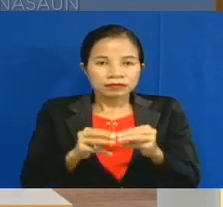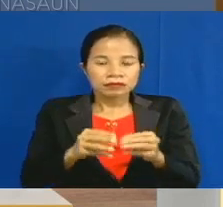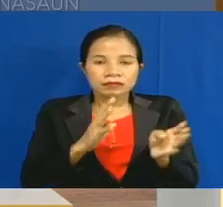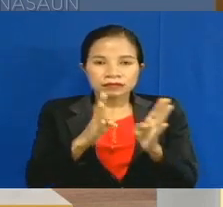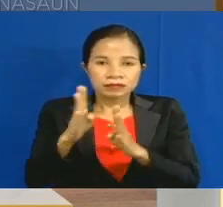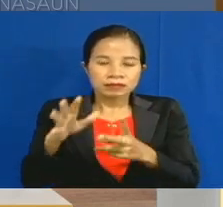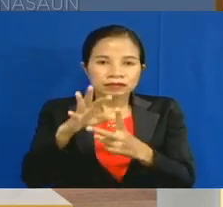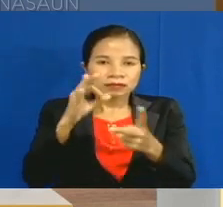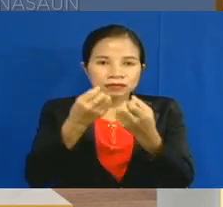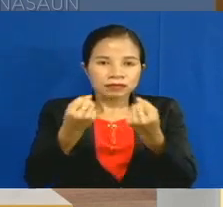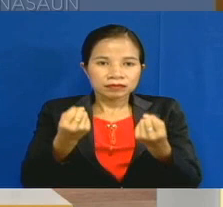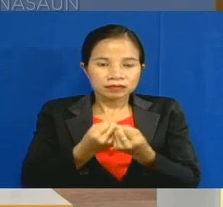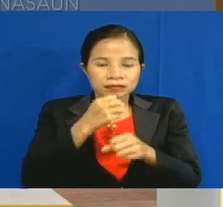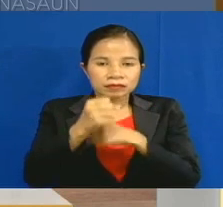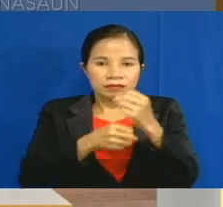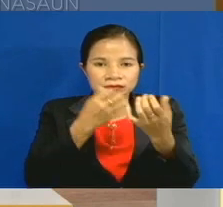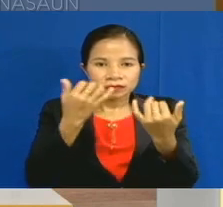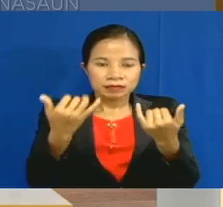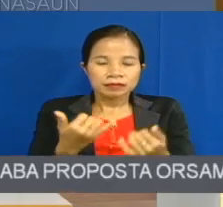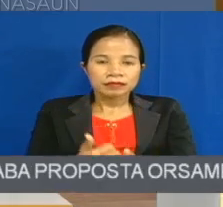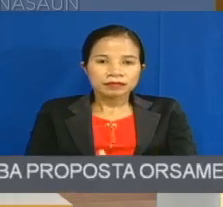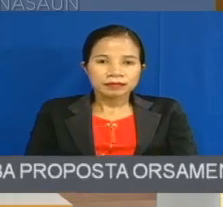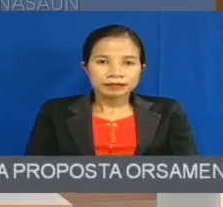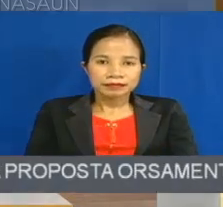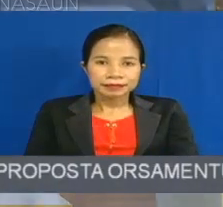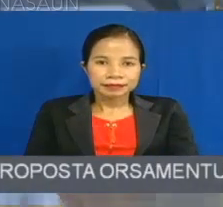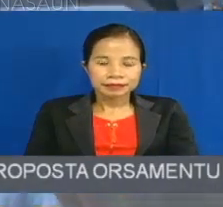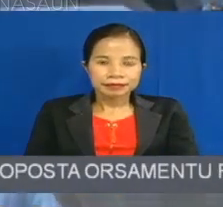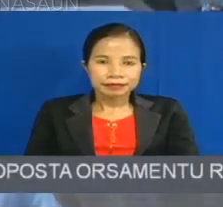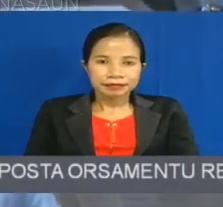onde prepara a eleição suco tinangne.